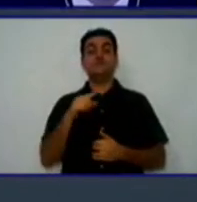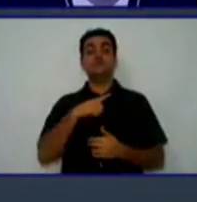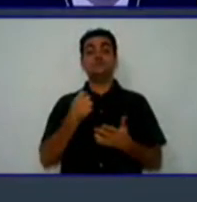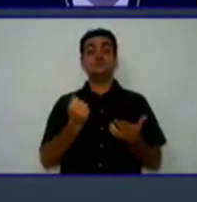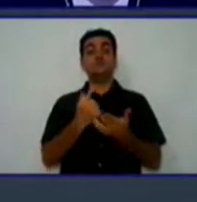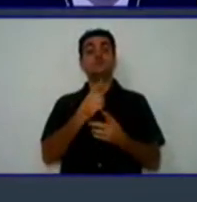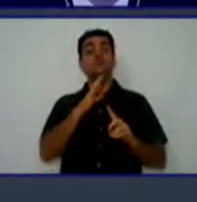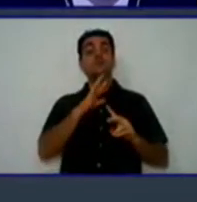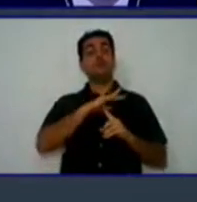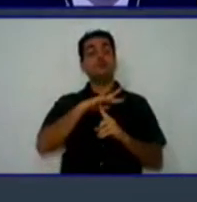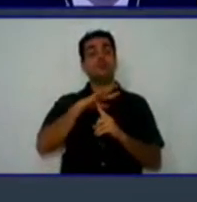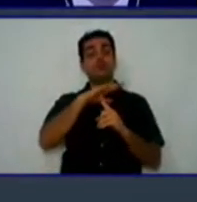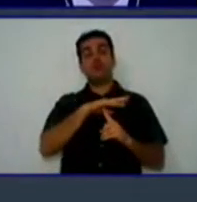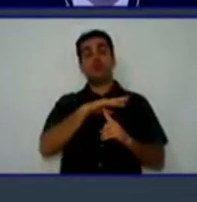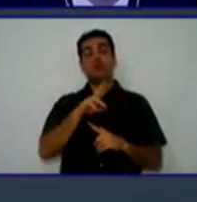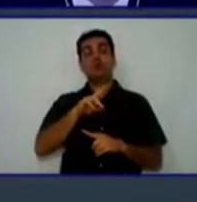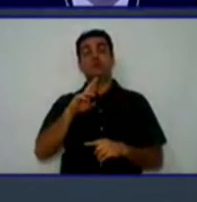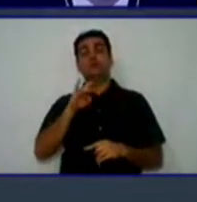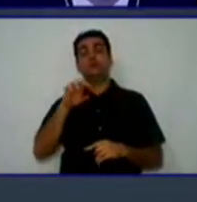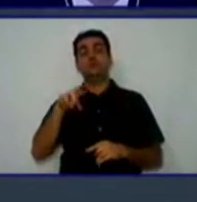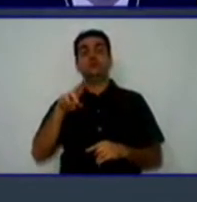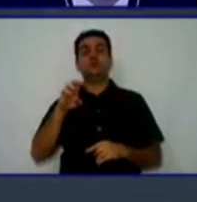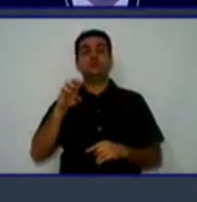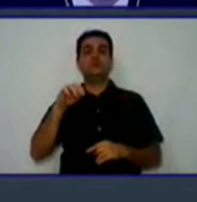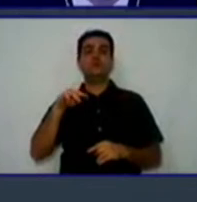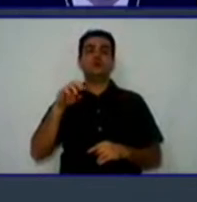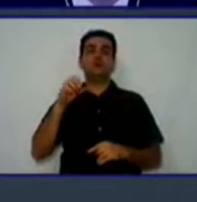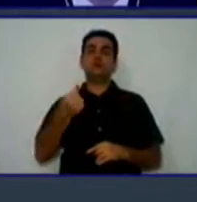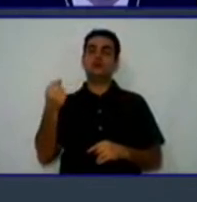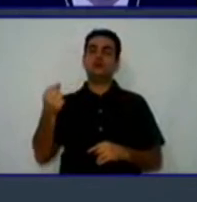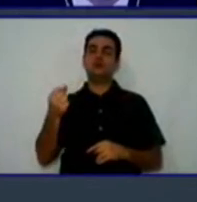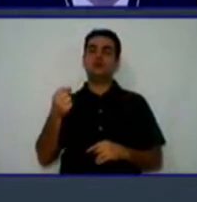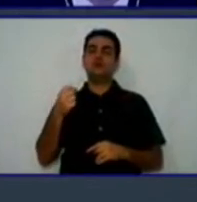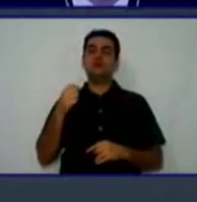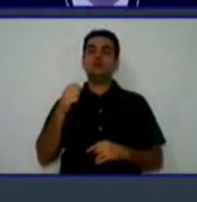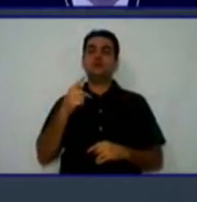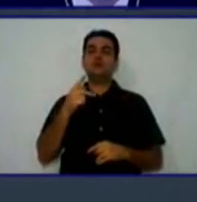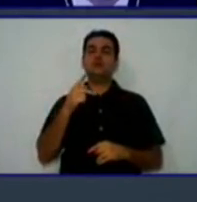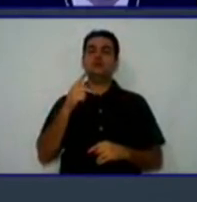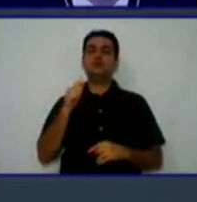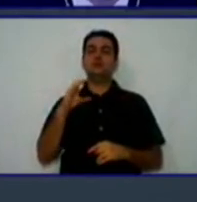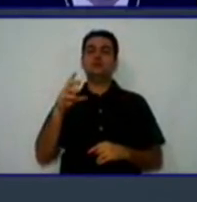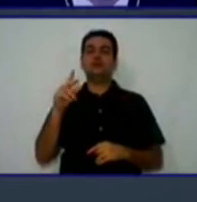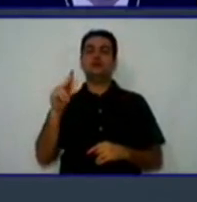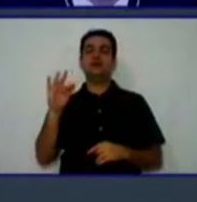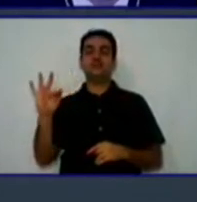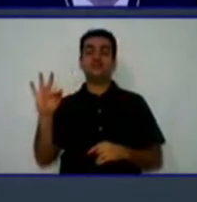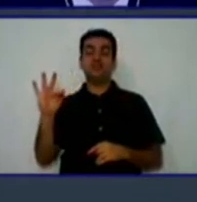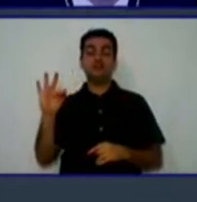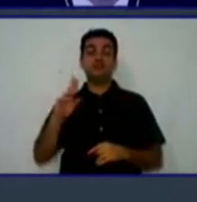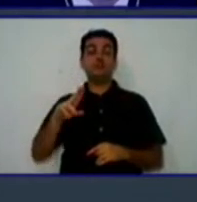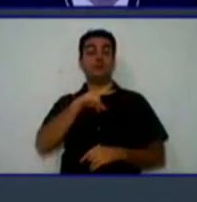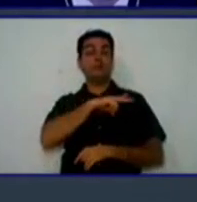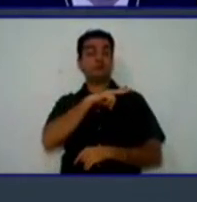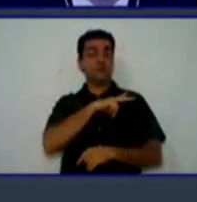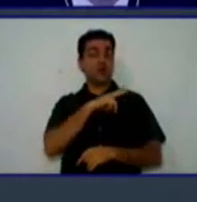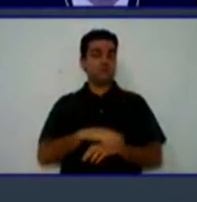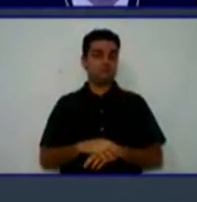de um helicóptero usado modelo Robson R66, prefixo PP-CHF, para fins